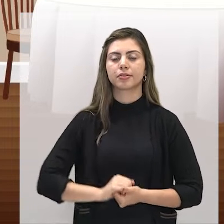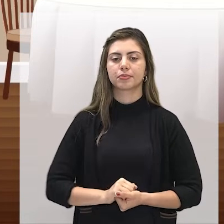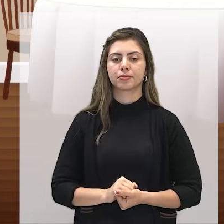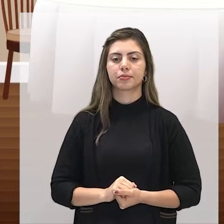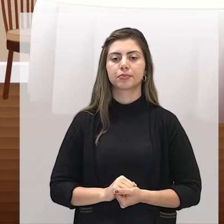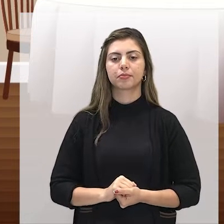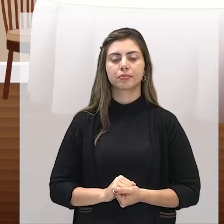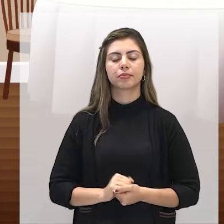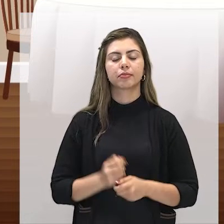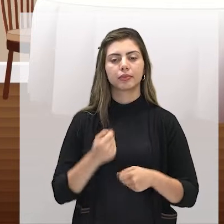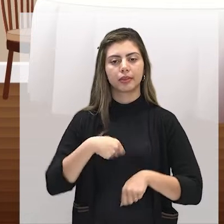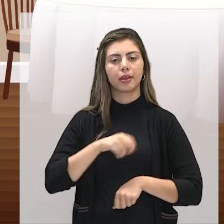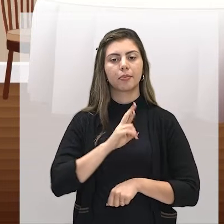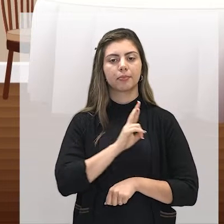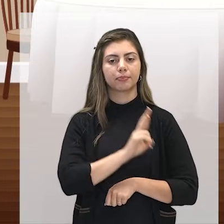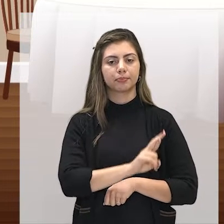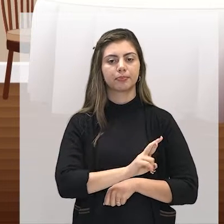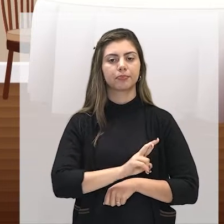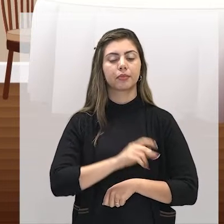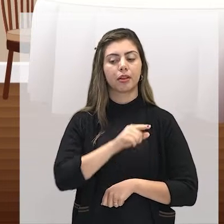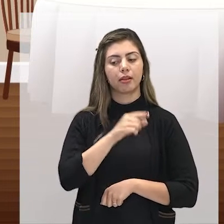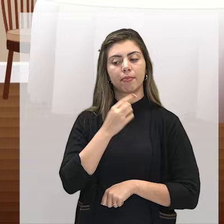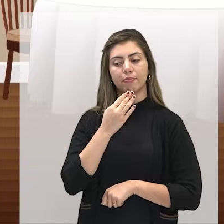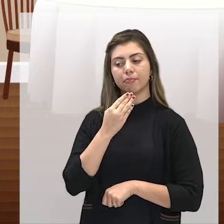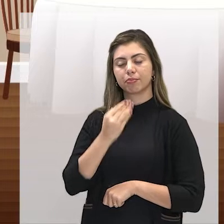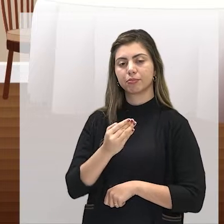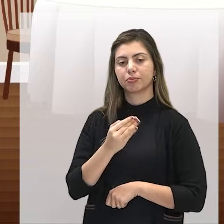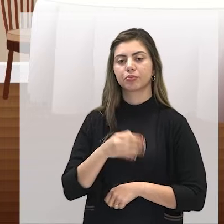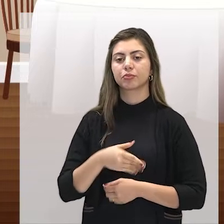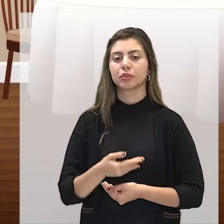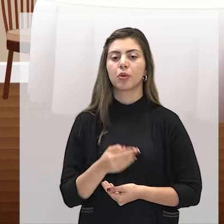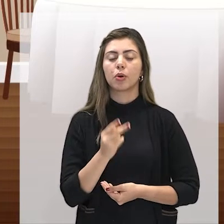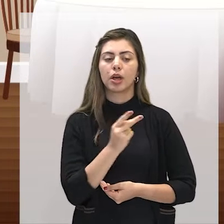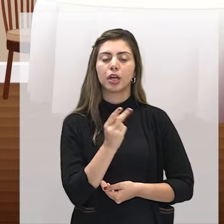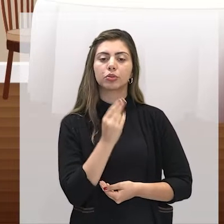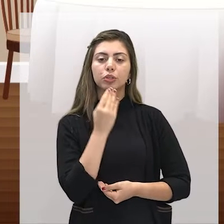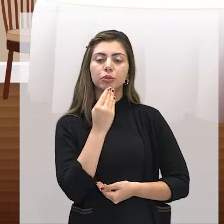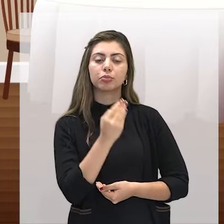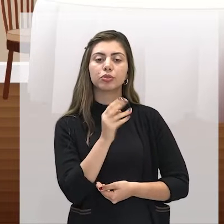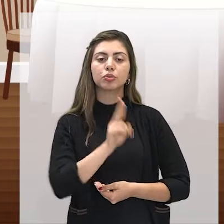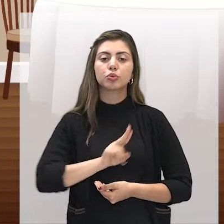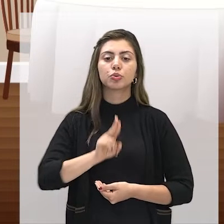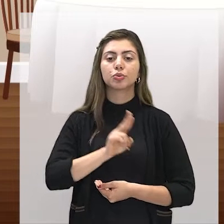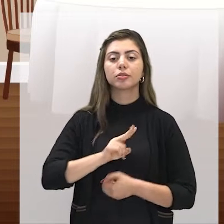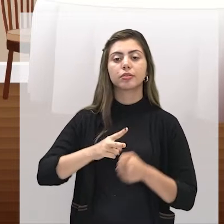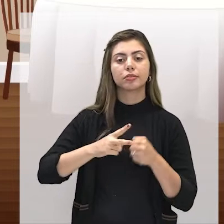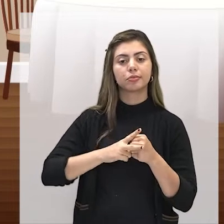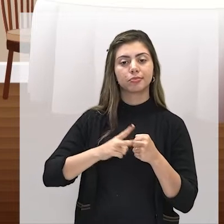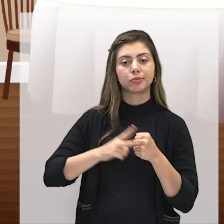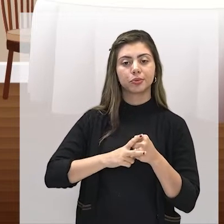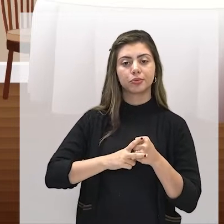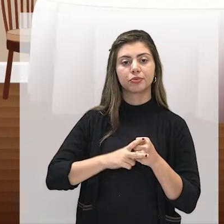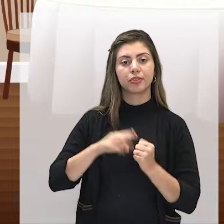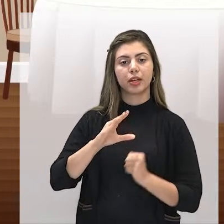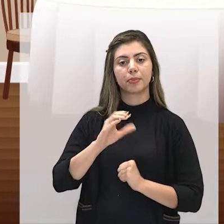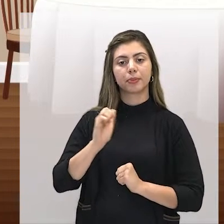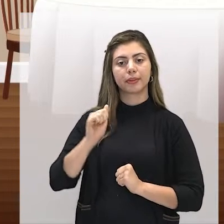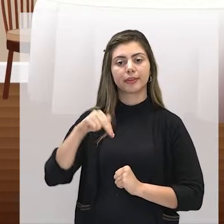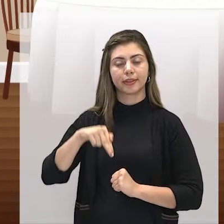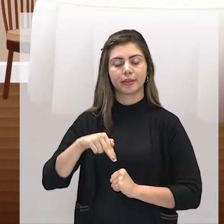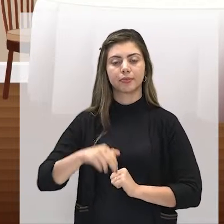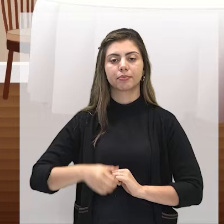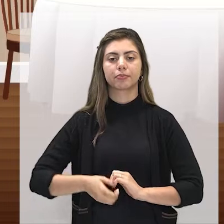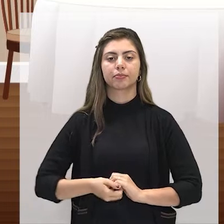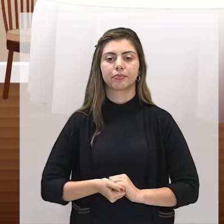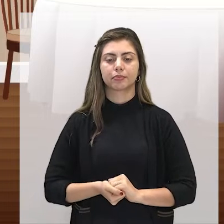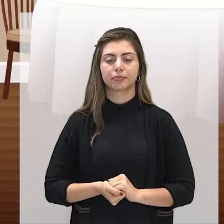vai servir para responder. Elas estão fazendo o pedido. Ambos pediram utilizando o verbo modal can. Agora a